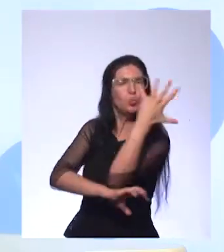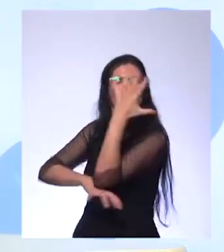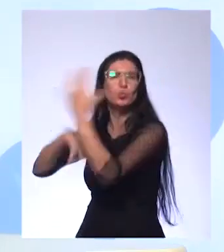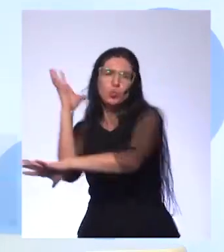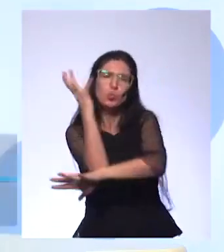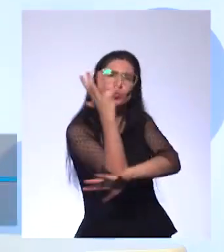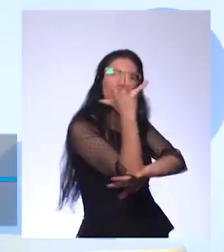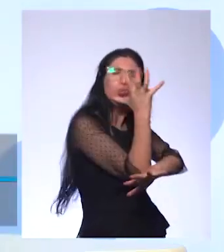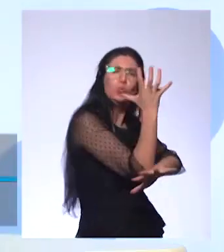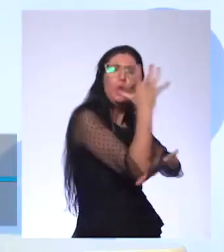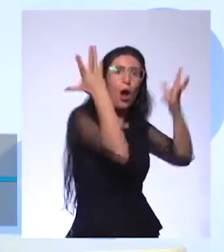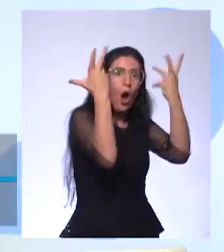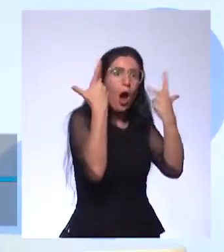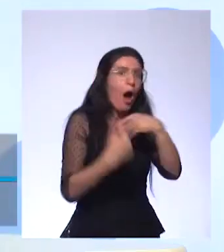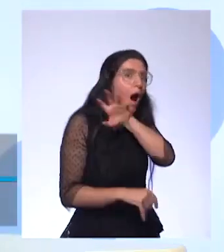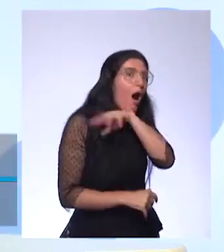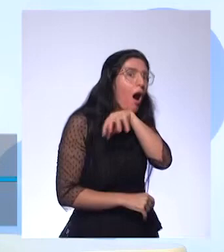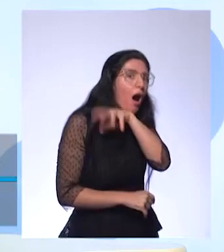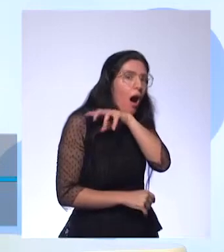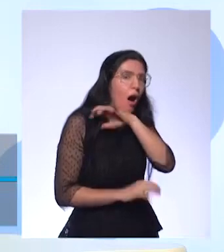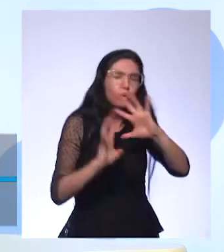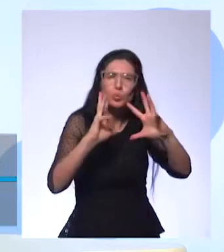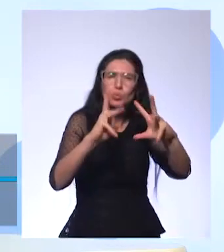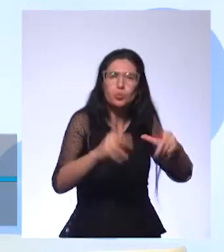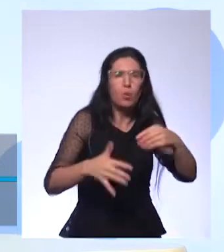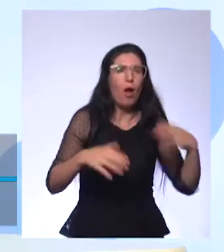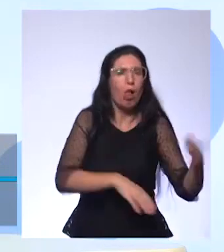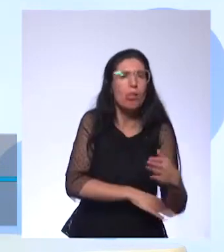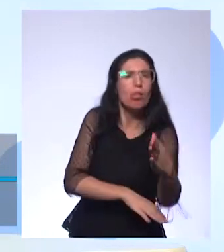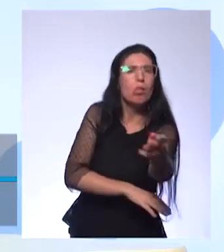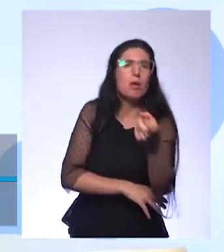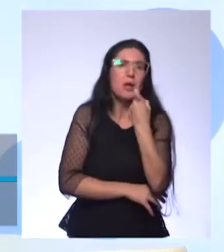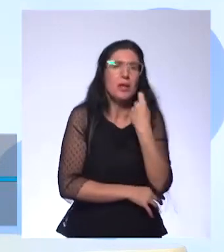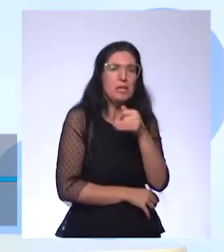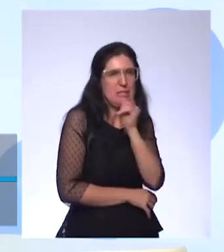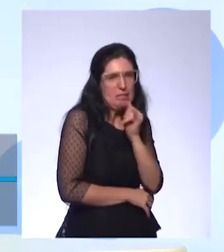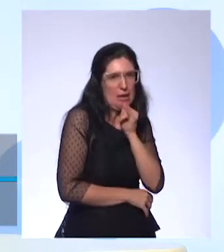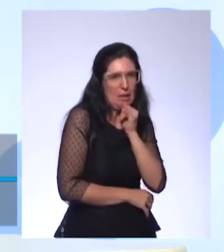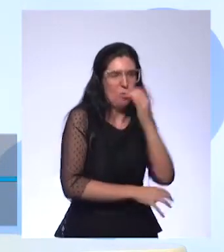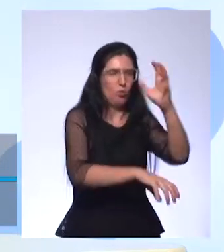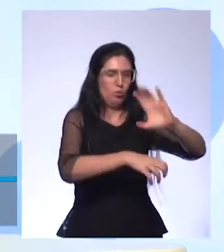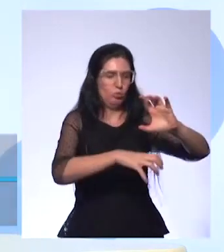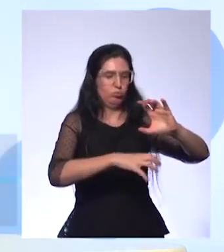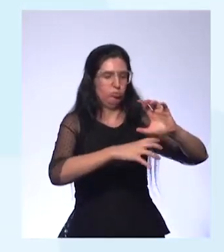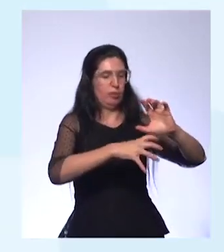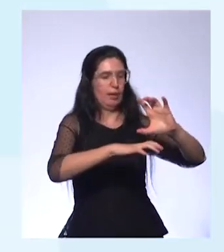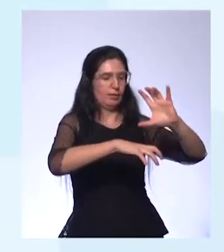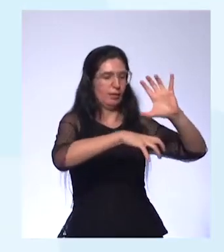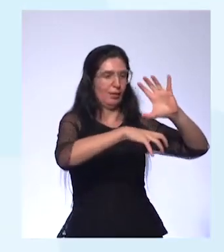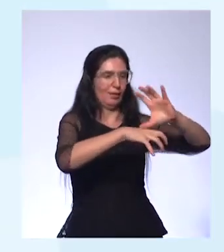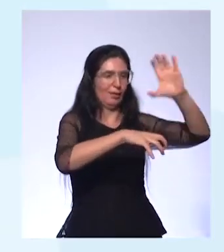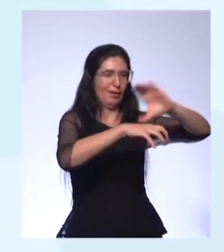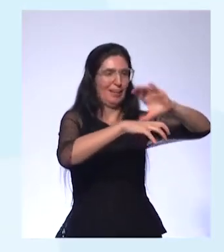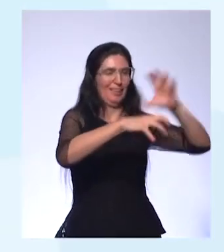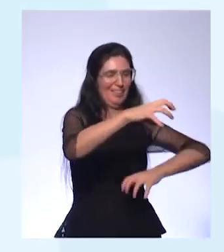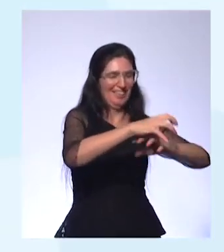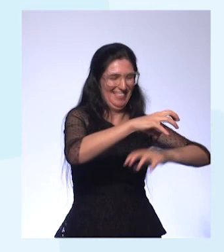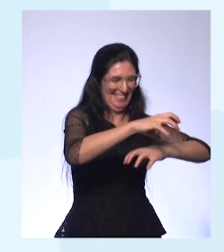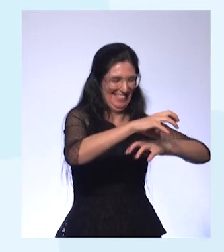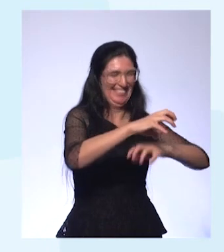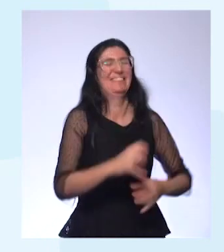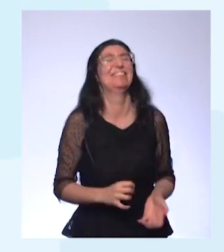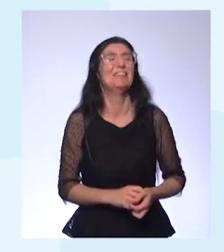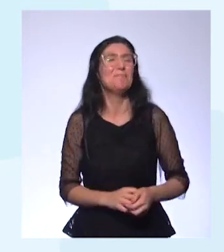mundo, mas antes da gente falar dos biomas do Brasil, vai ter uma atividade aí de sondagem para vocês. Quais